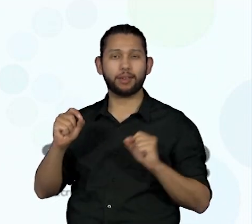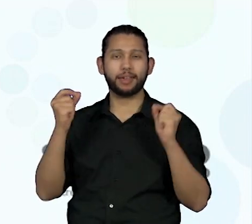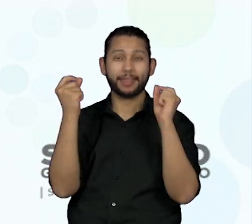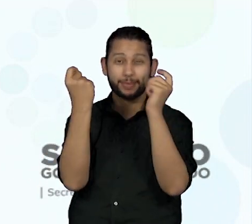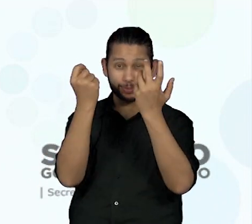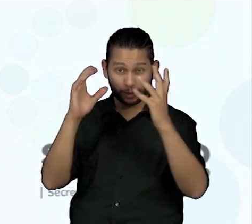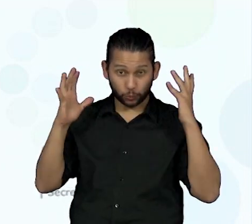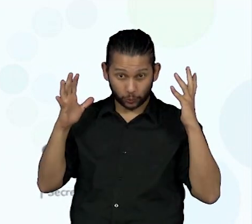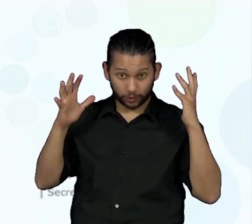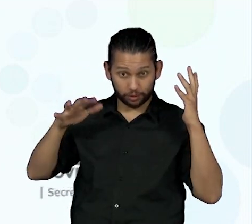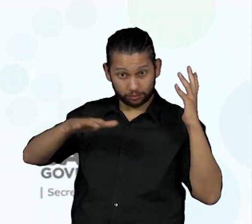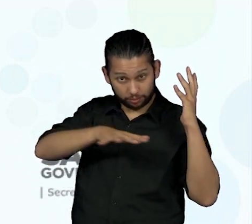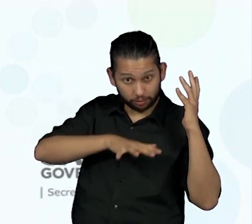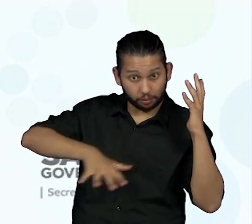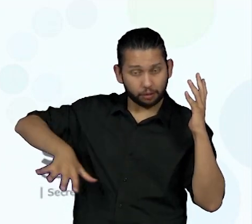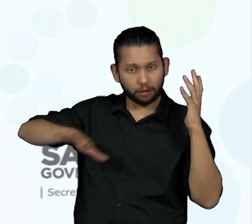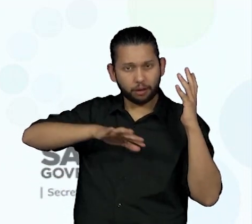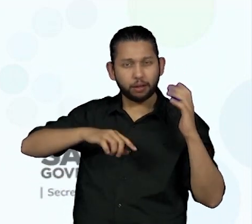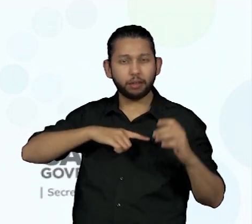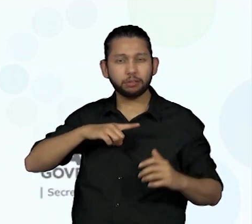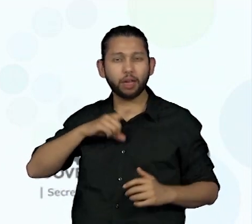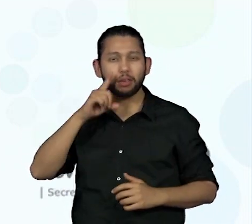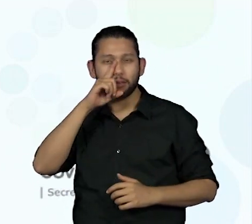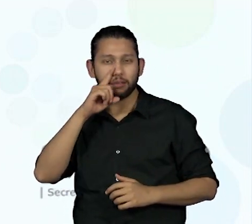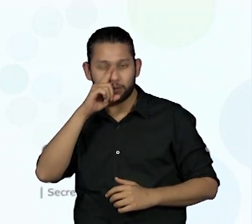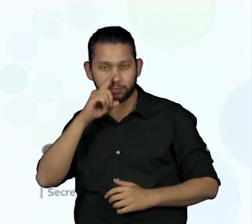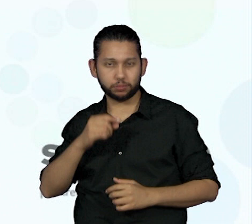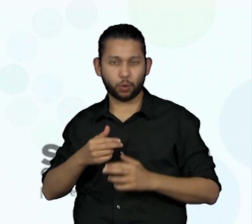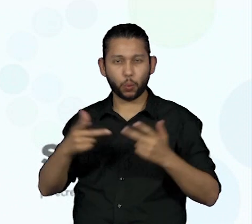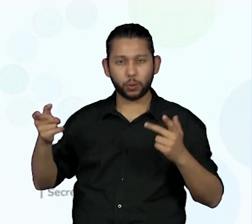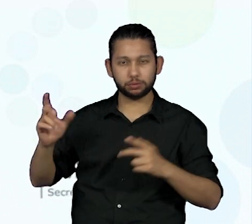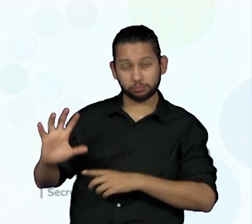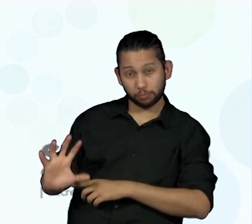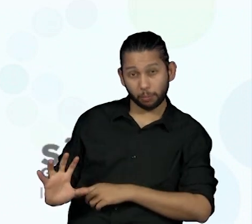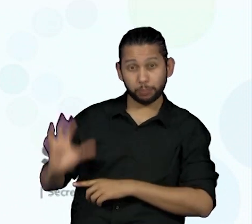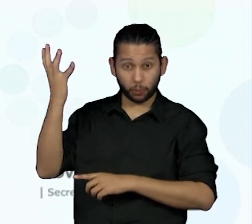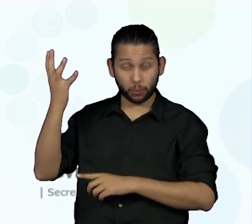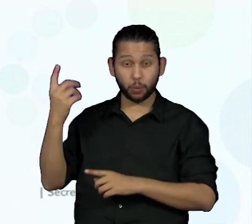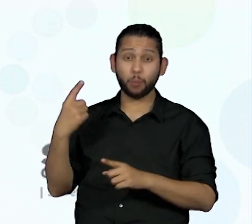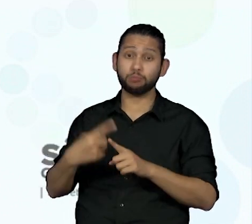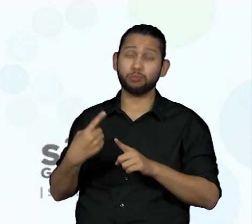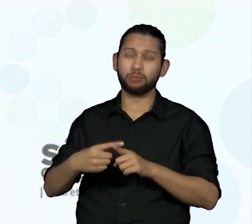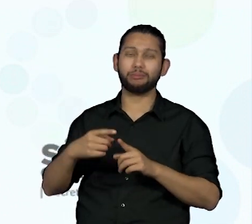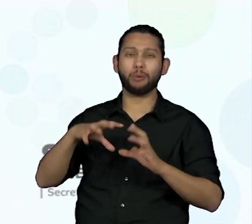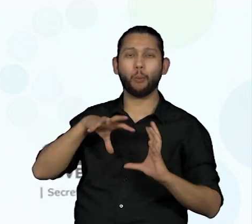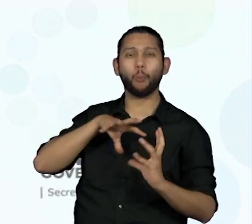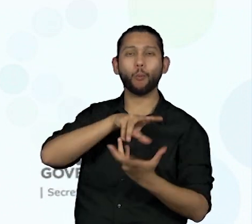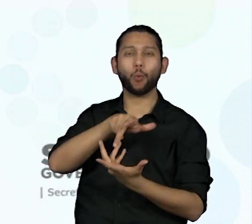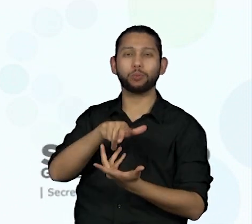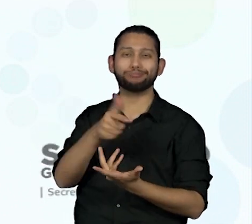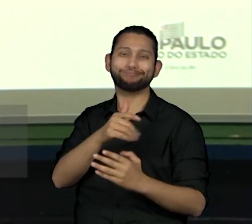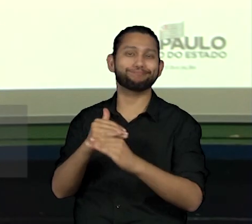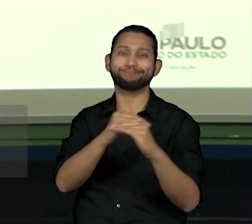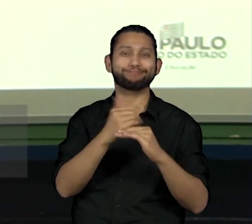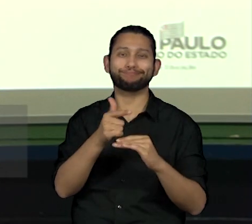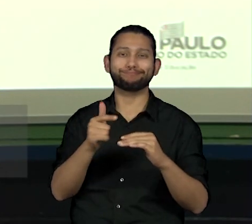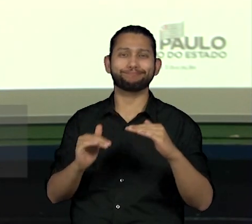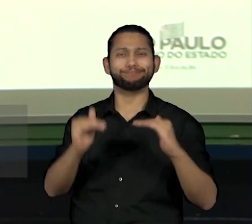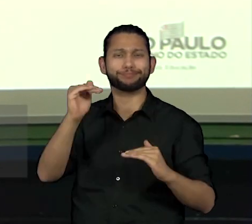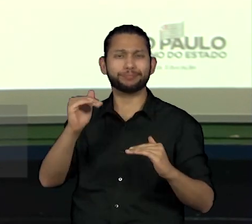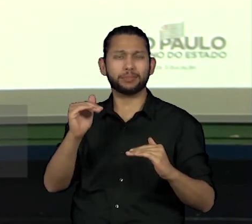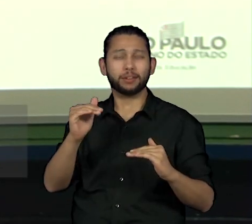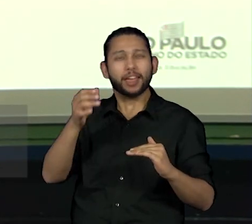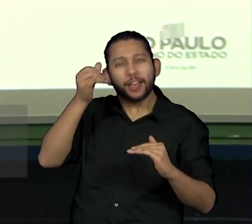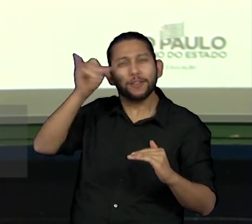Riscos Ambientais. Riscos de catástrofes em um mundo desigual. A prevenção de riscos. Nossa, mas